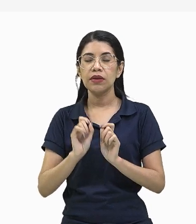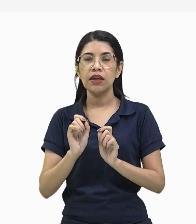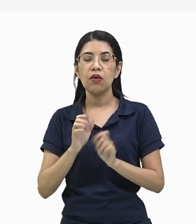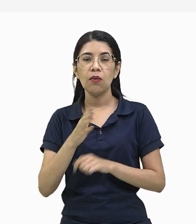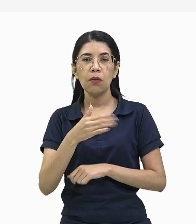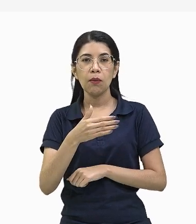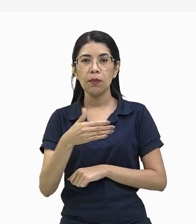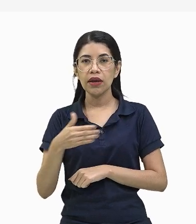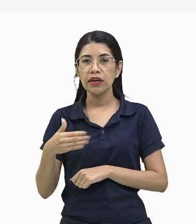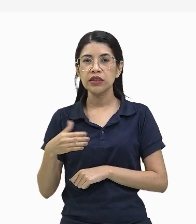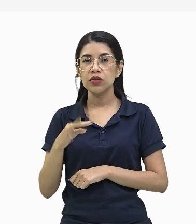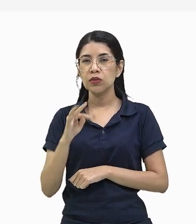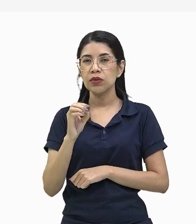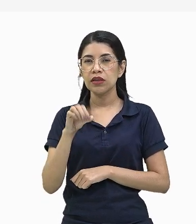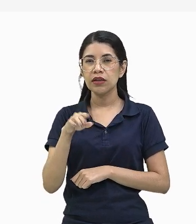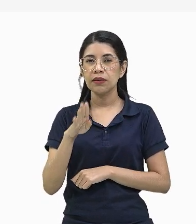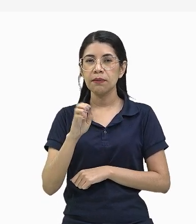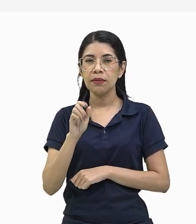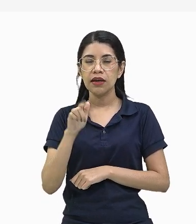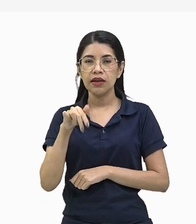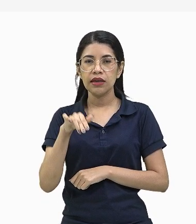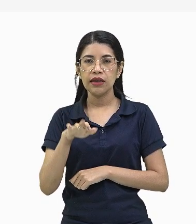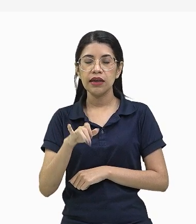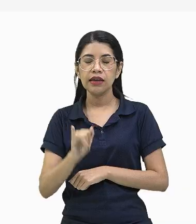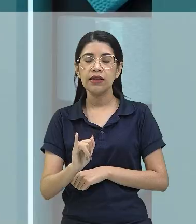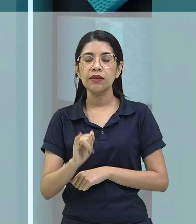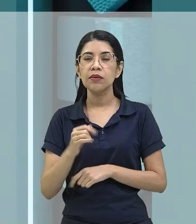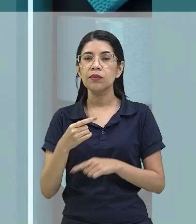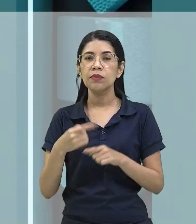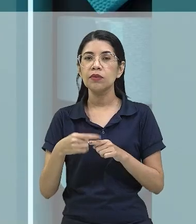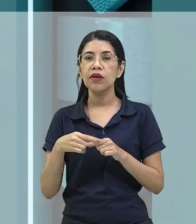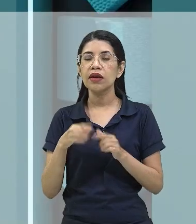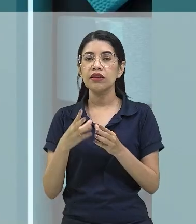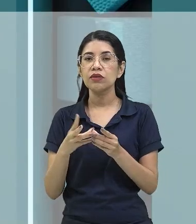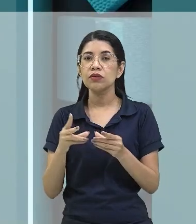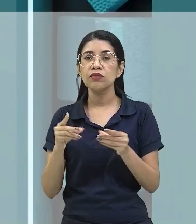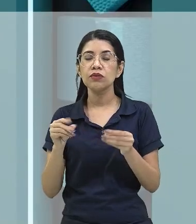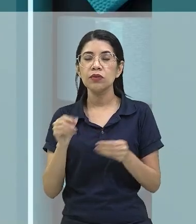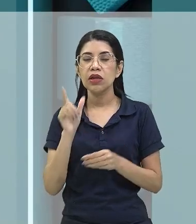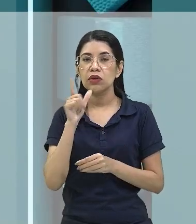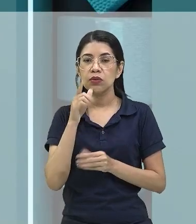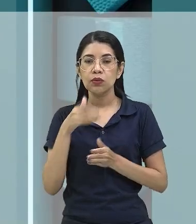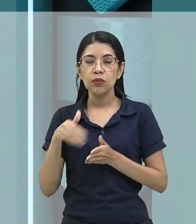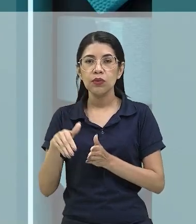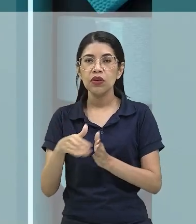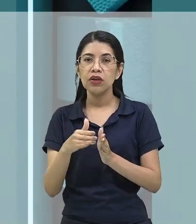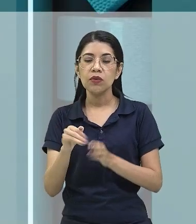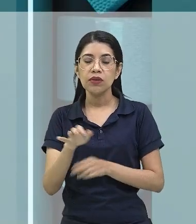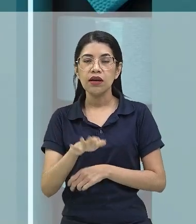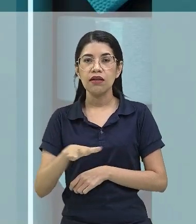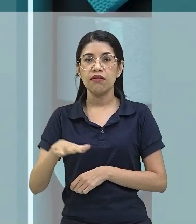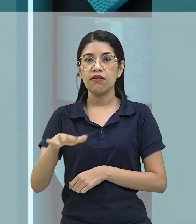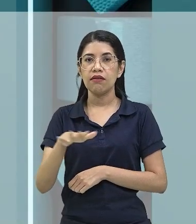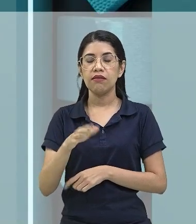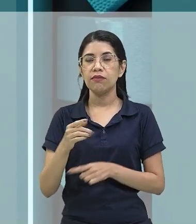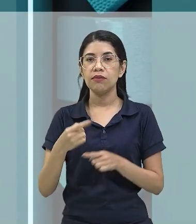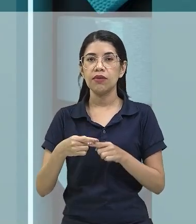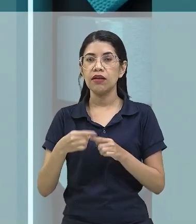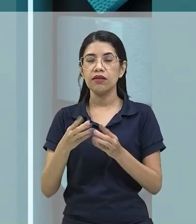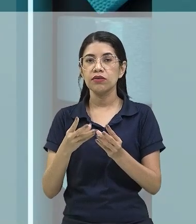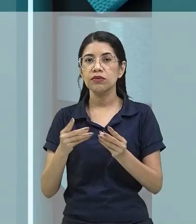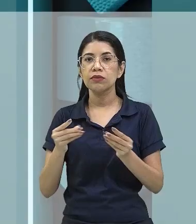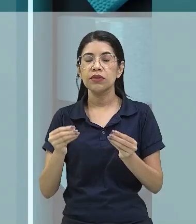peixe lá, né, o tambaqui, por que o tambaqui está sumindo dos rios de uma determinada localidade?